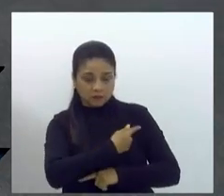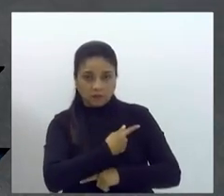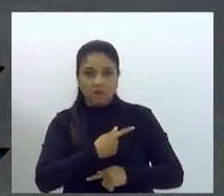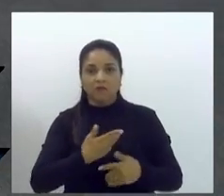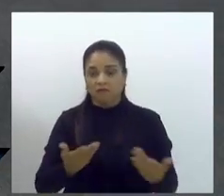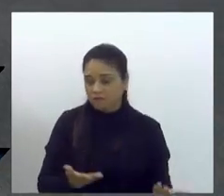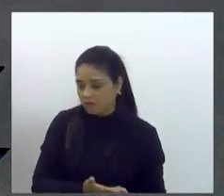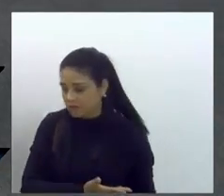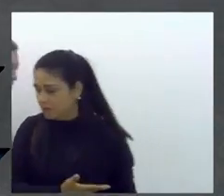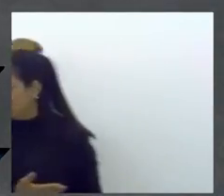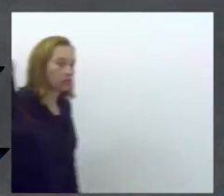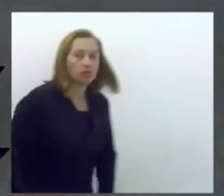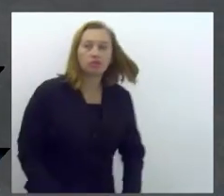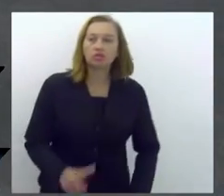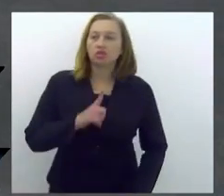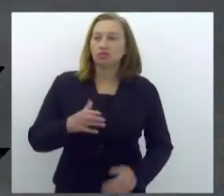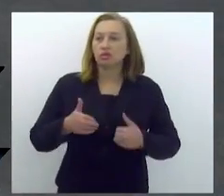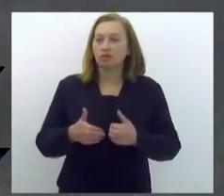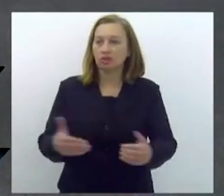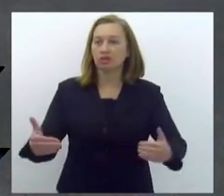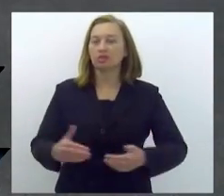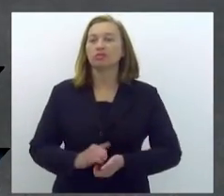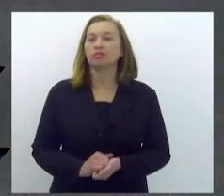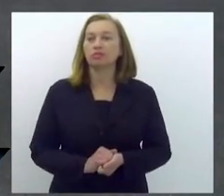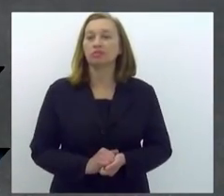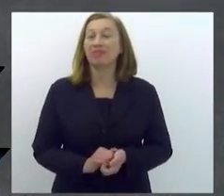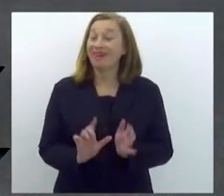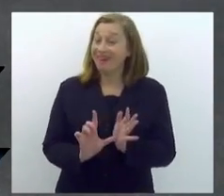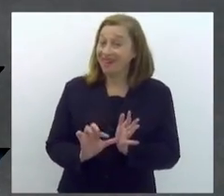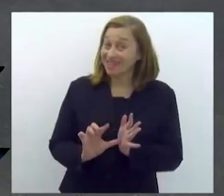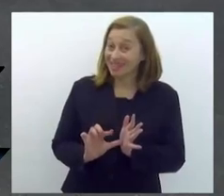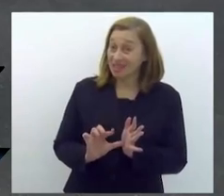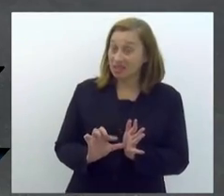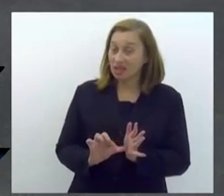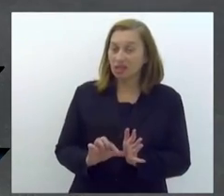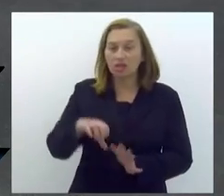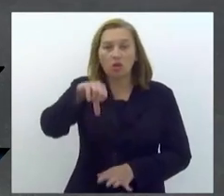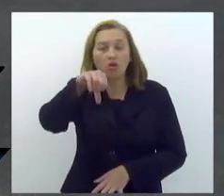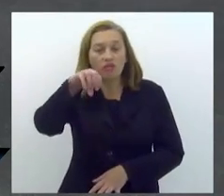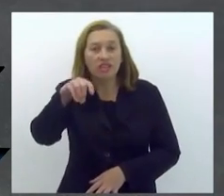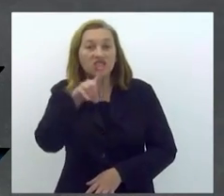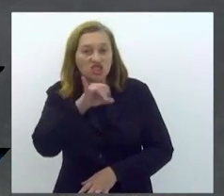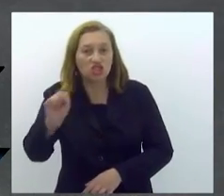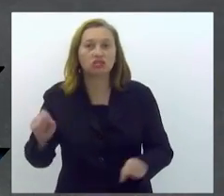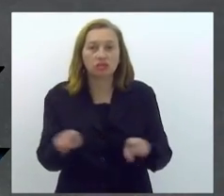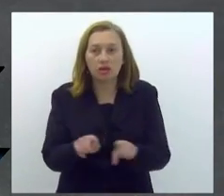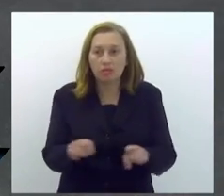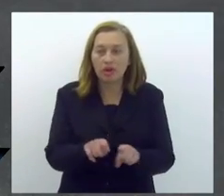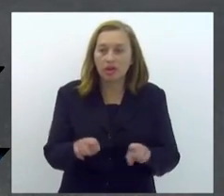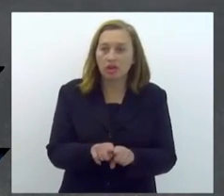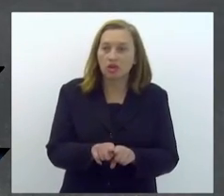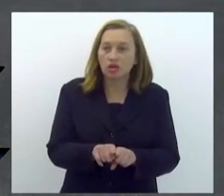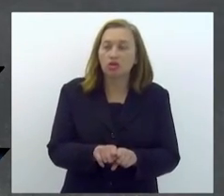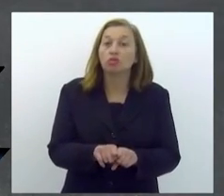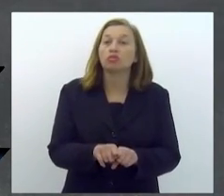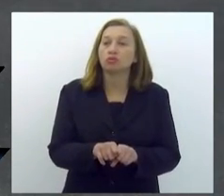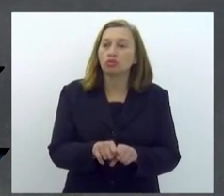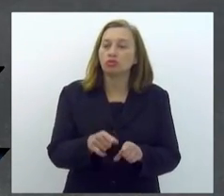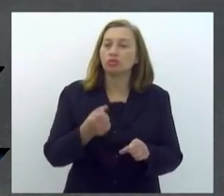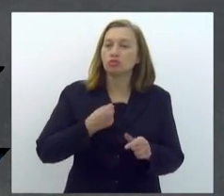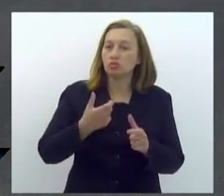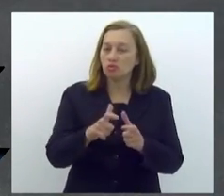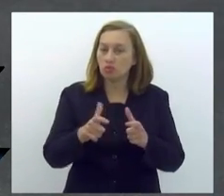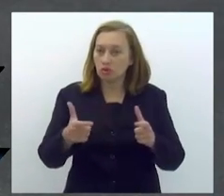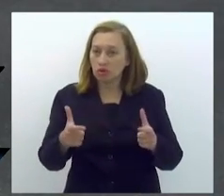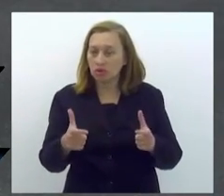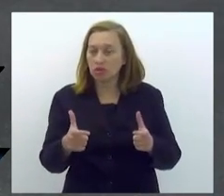que teve a sua ina uguração atrasada em 90 dias também por conta de um aumento de carga necessário junto ao